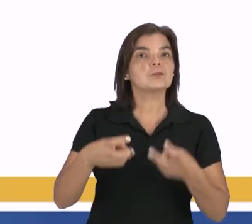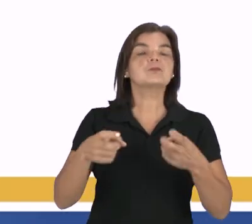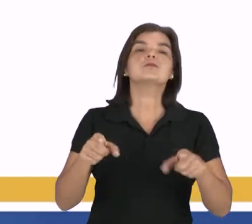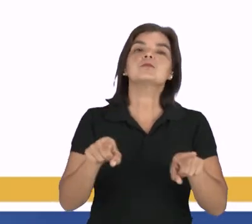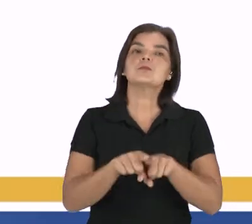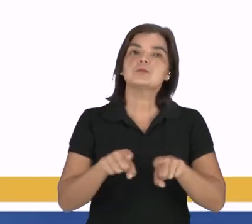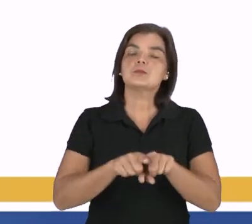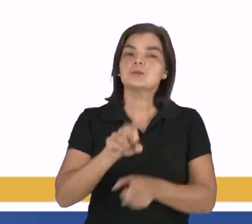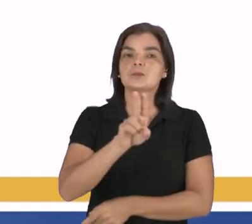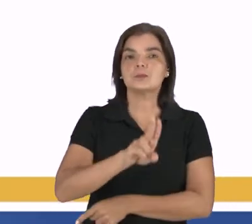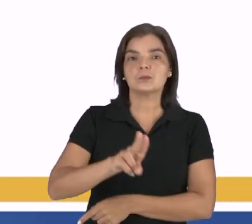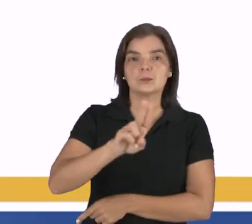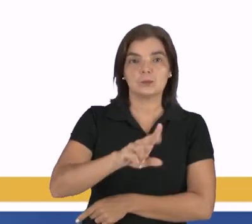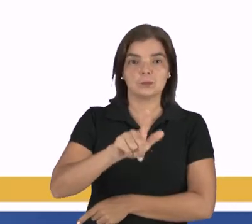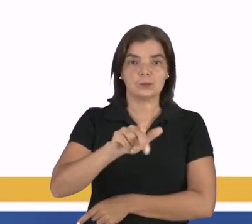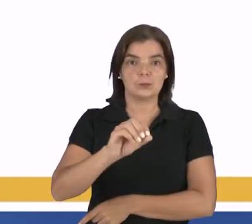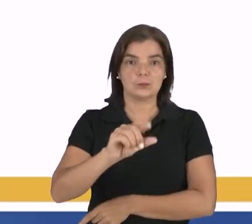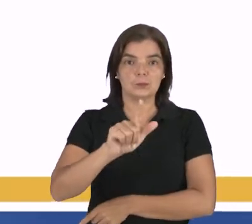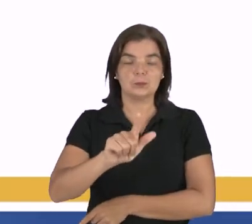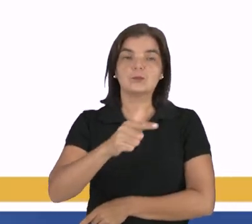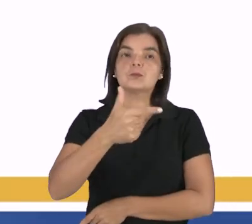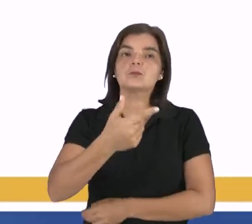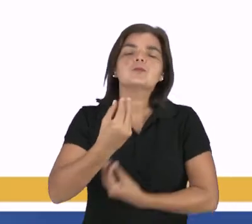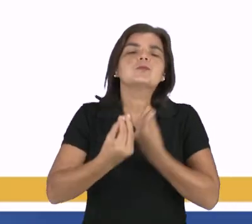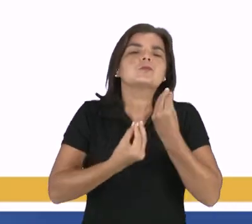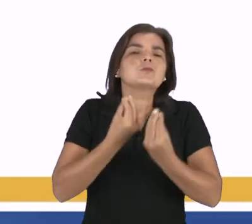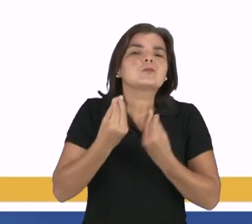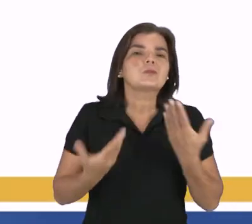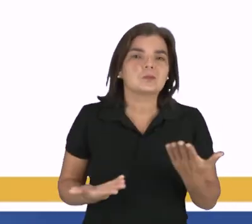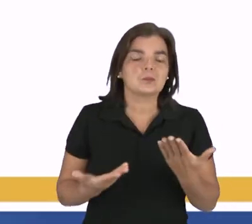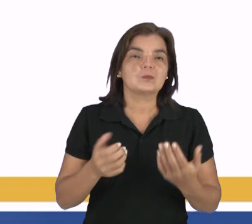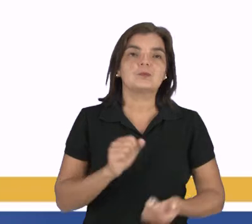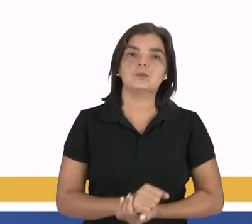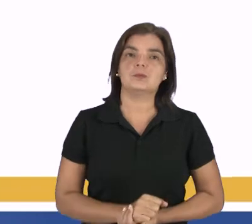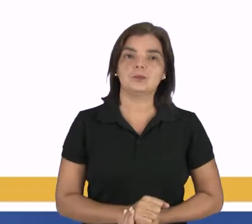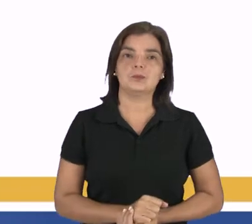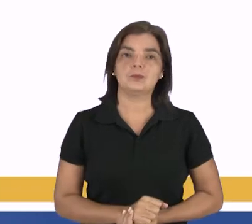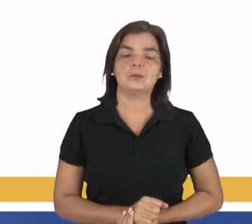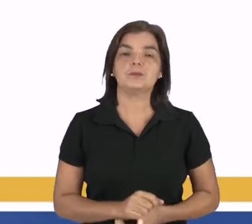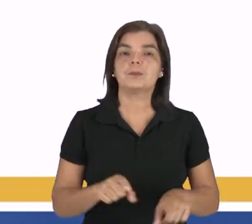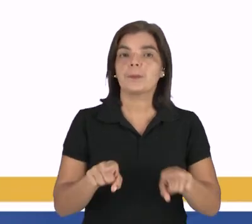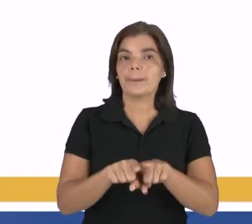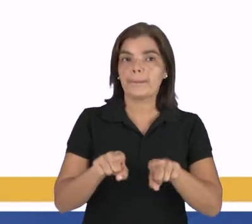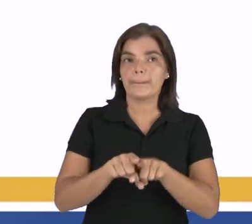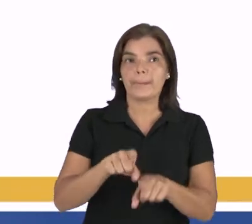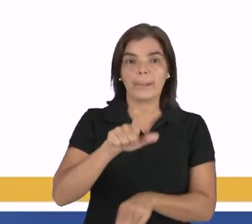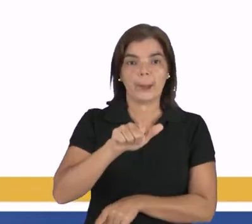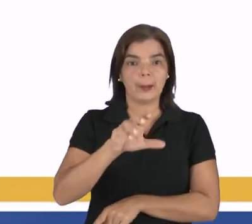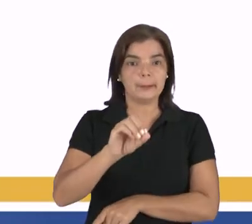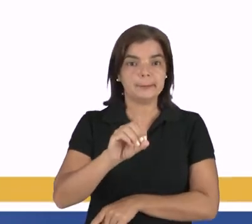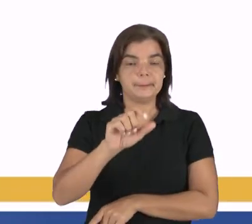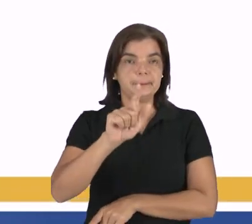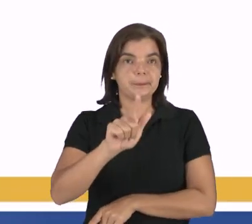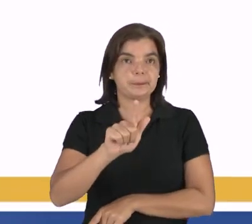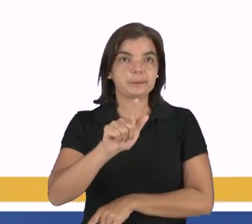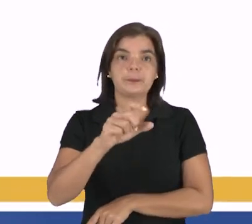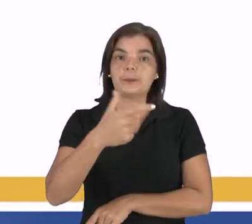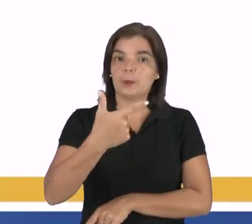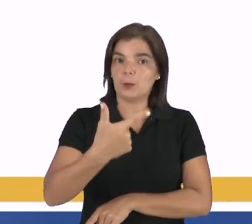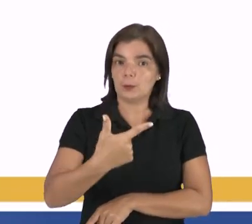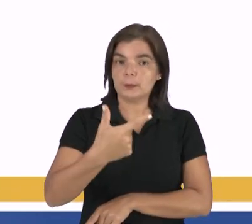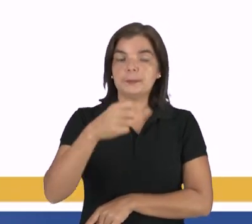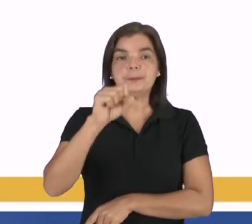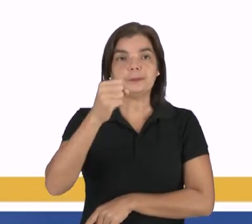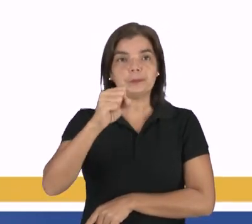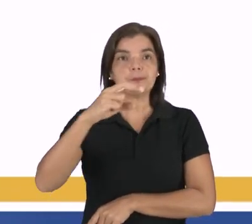perceber, utilizando o logaritmo, como fica a situação. Então vocês vão perceber que o log de 8 na base